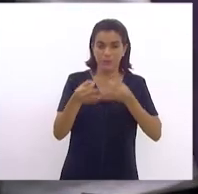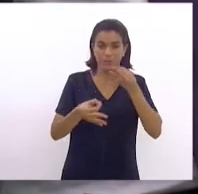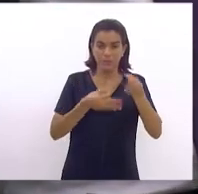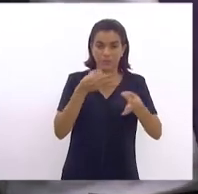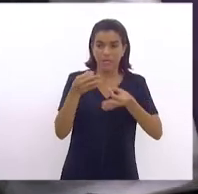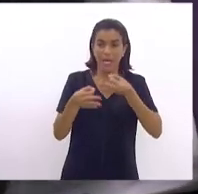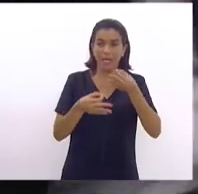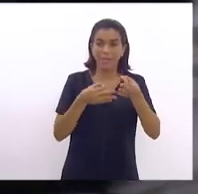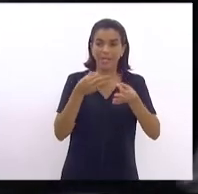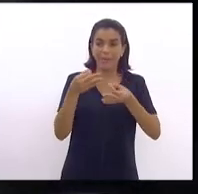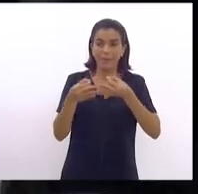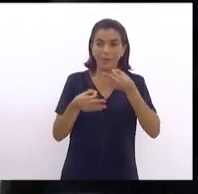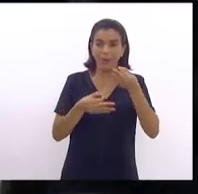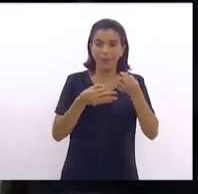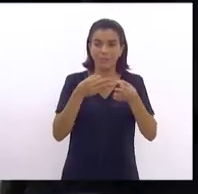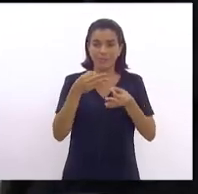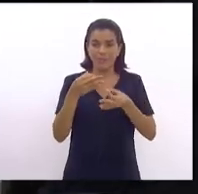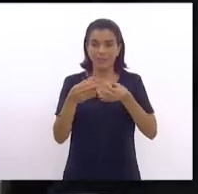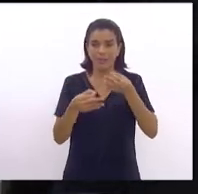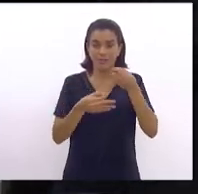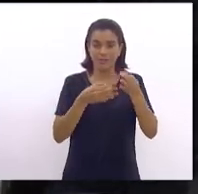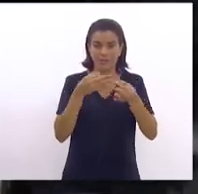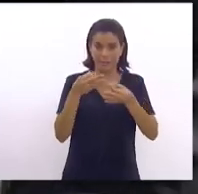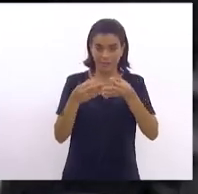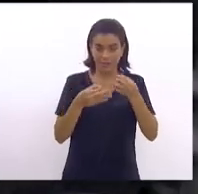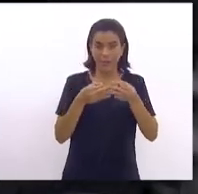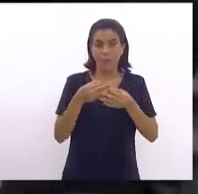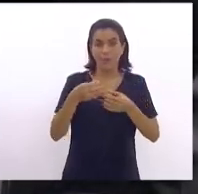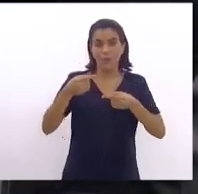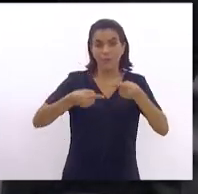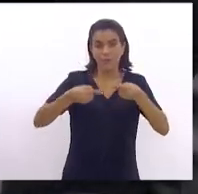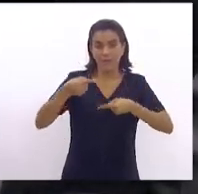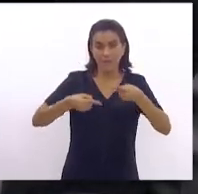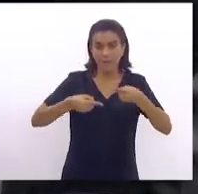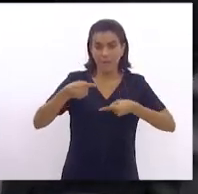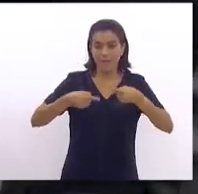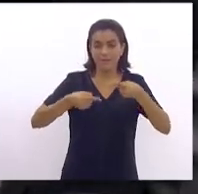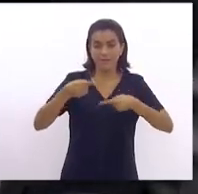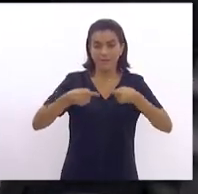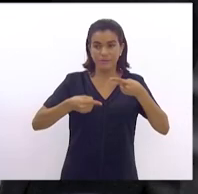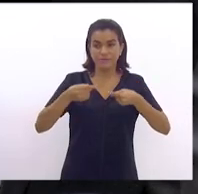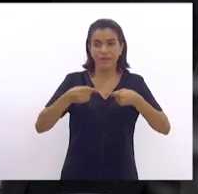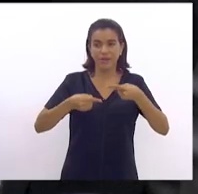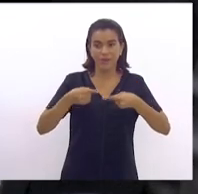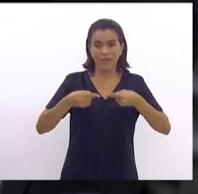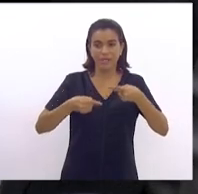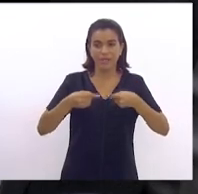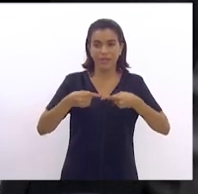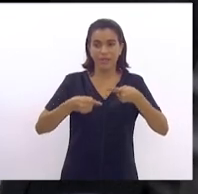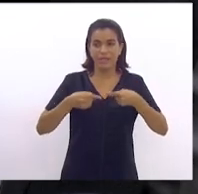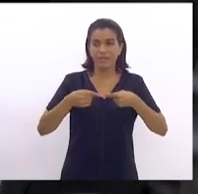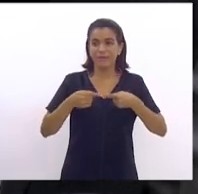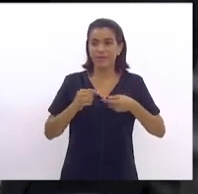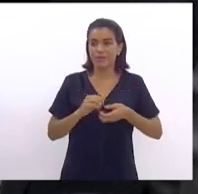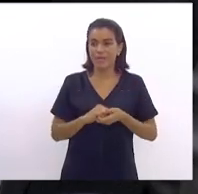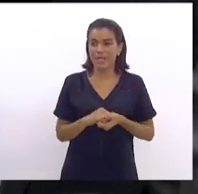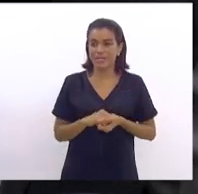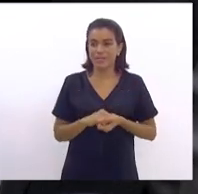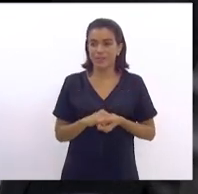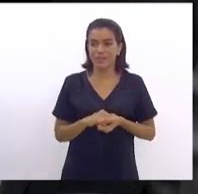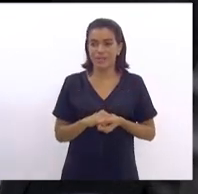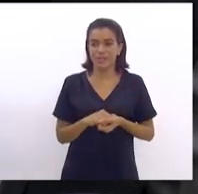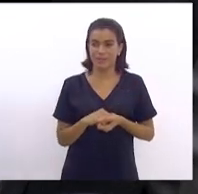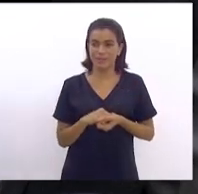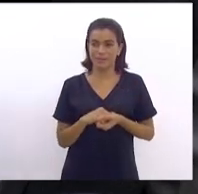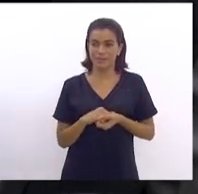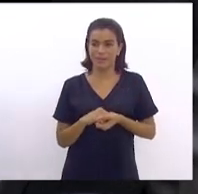como já iniciei esse debate na semana anterior e agora corroborado com as falas